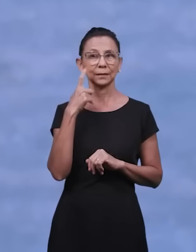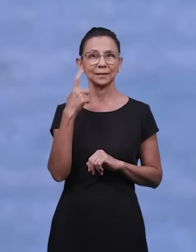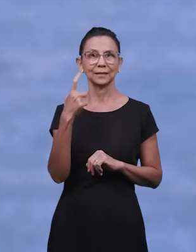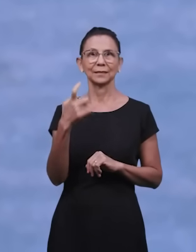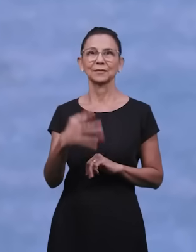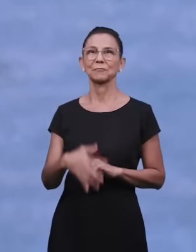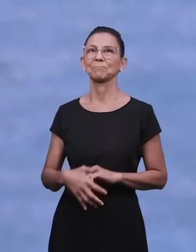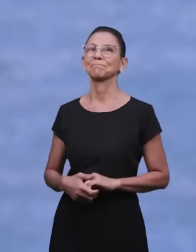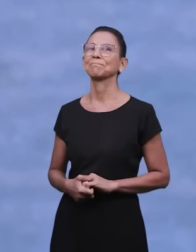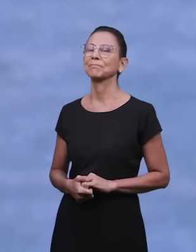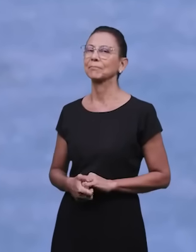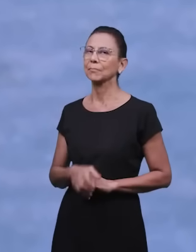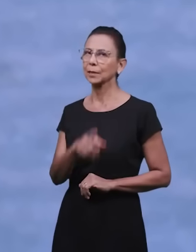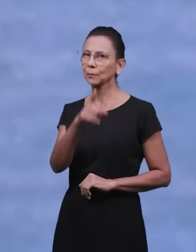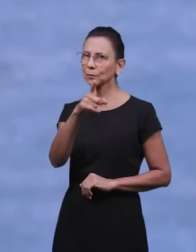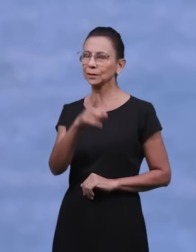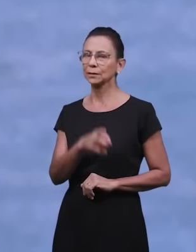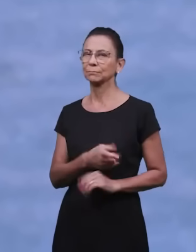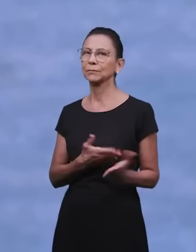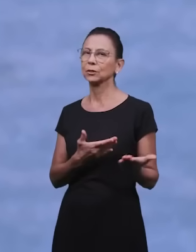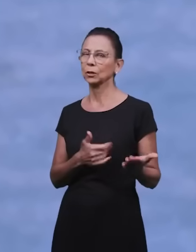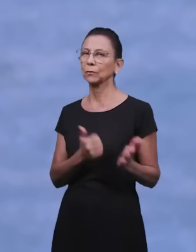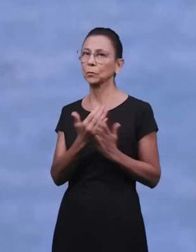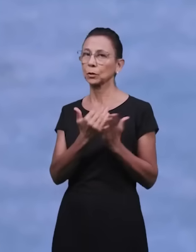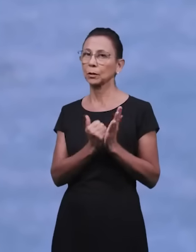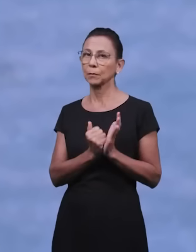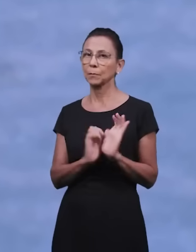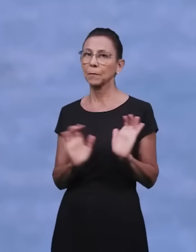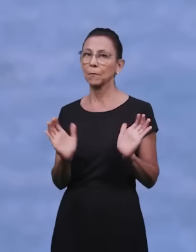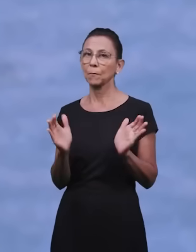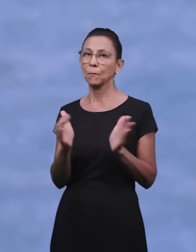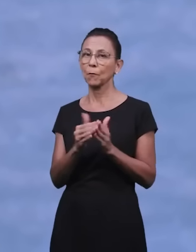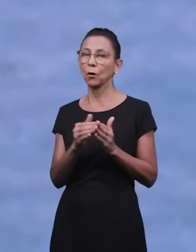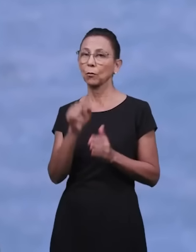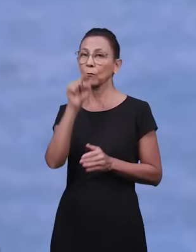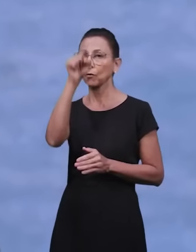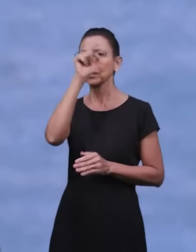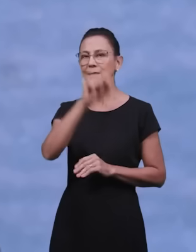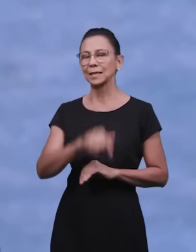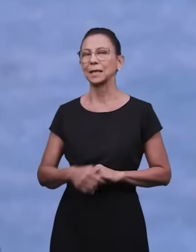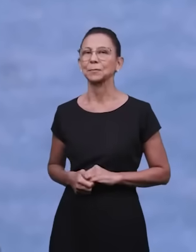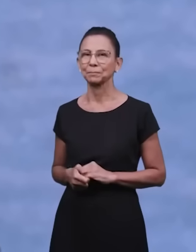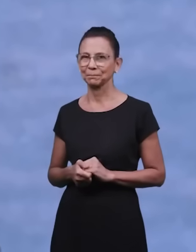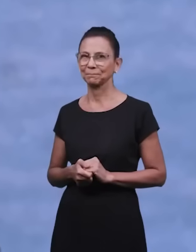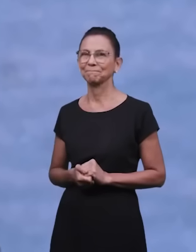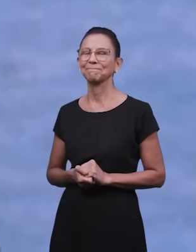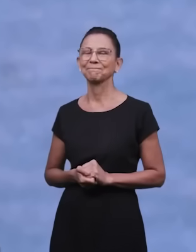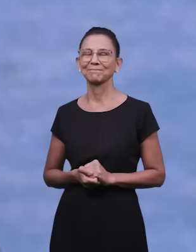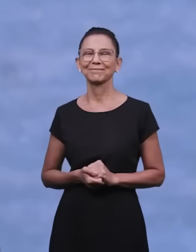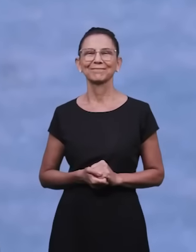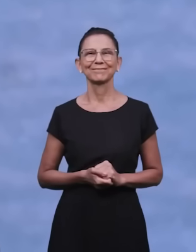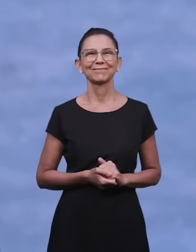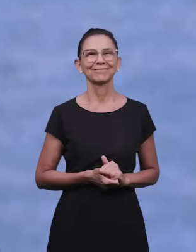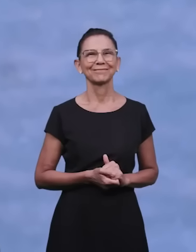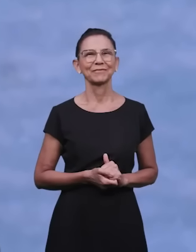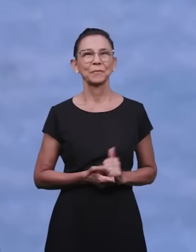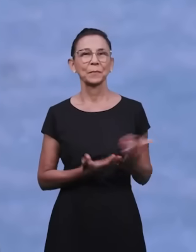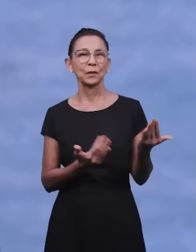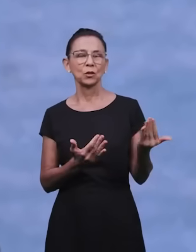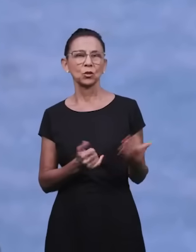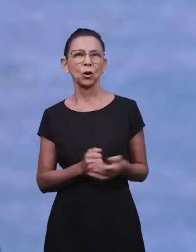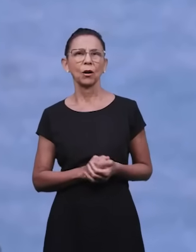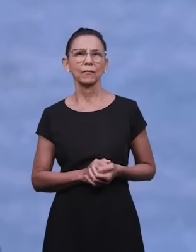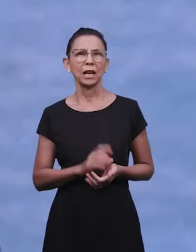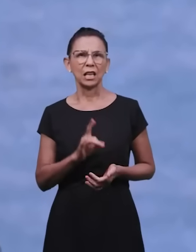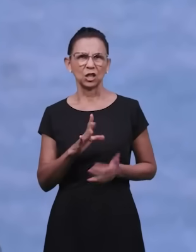interessantes para você, jovem. É um programa para você mesmo. Programa feito em direção aos jovens, não só da Igreja